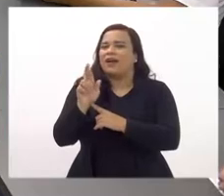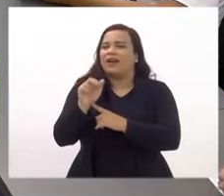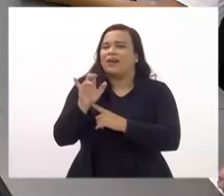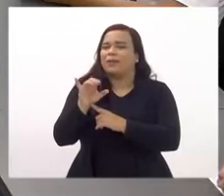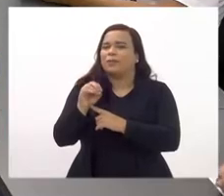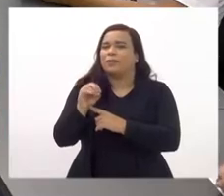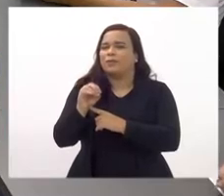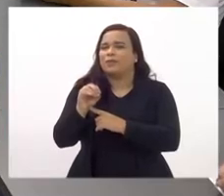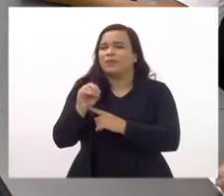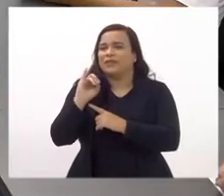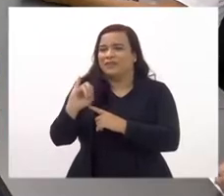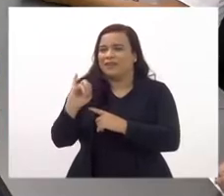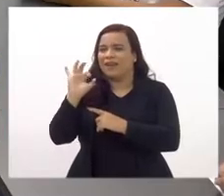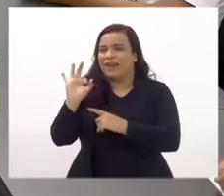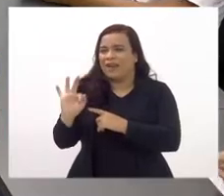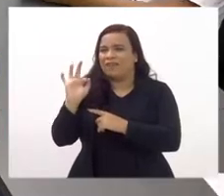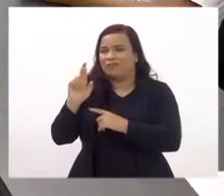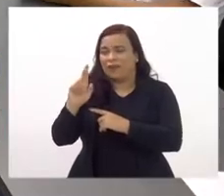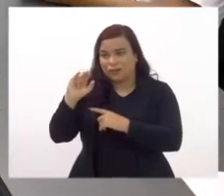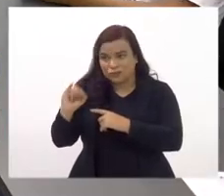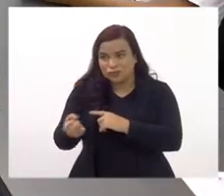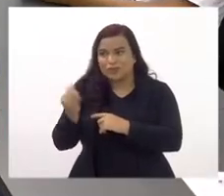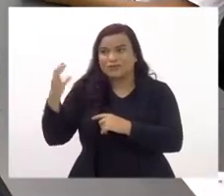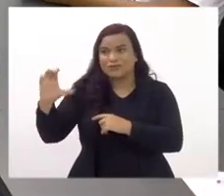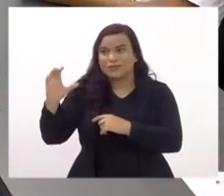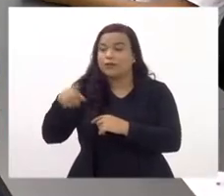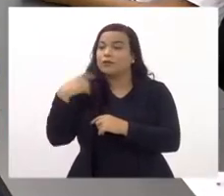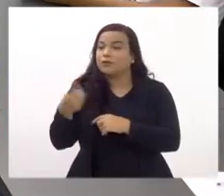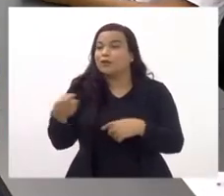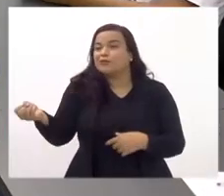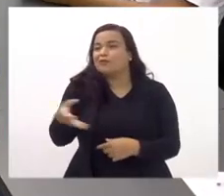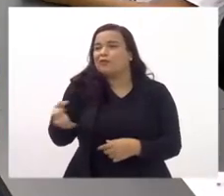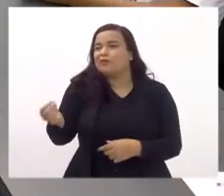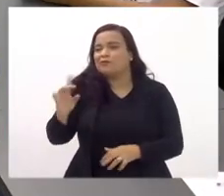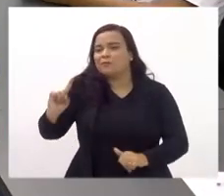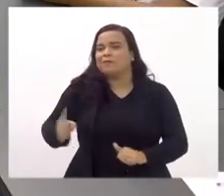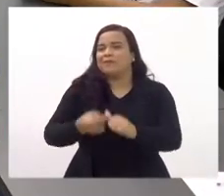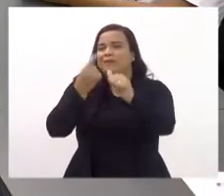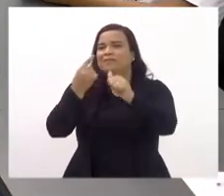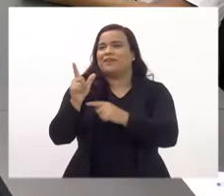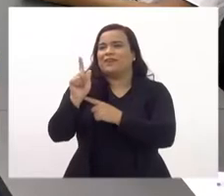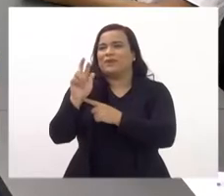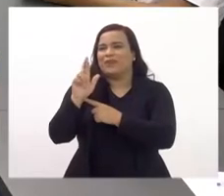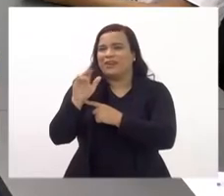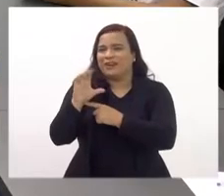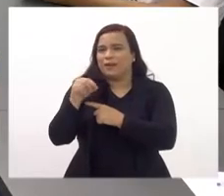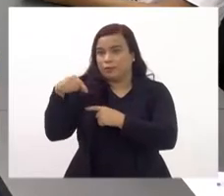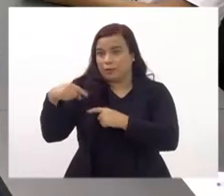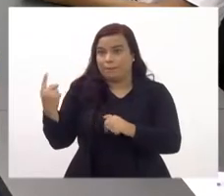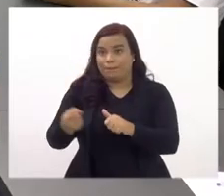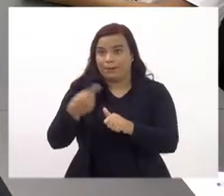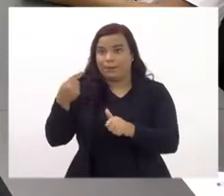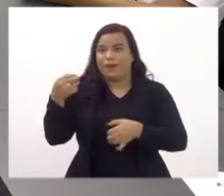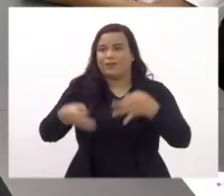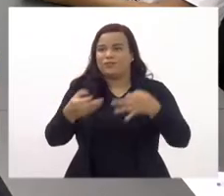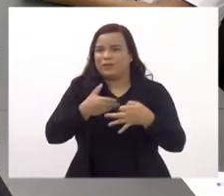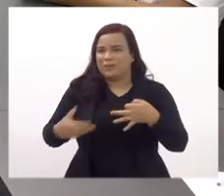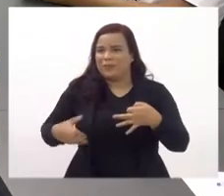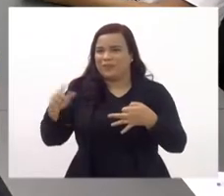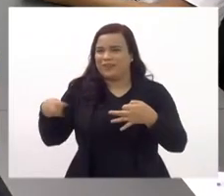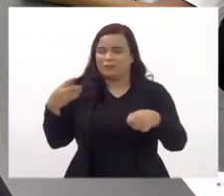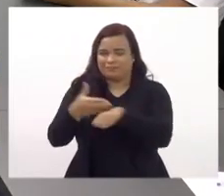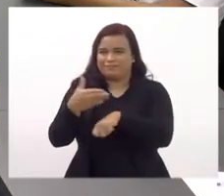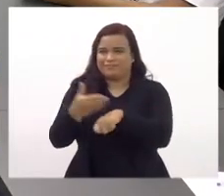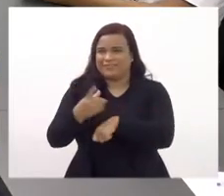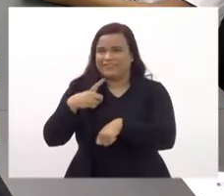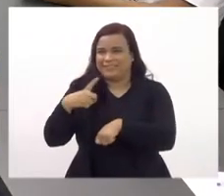que, como somos um campus novo, nós somos o primeiro Grêmio e essa é a primeira audiência pública que nós estamos participando. Porém,